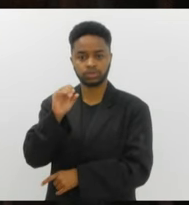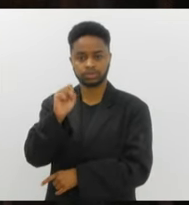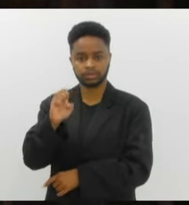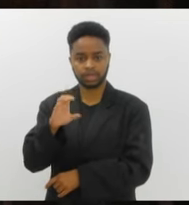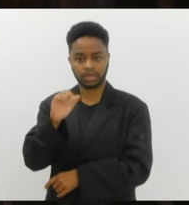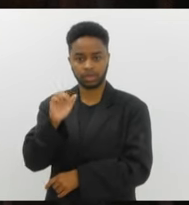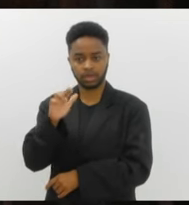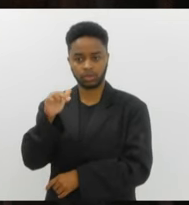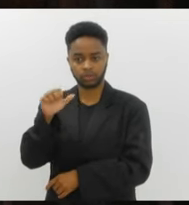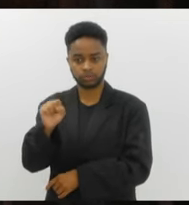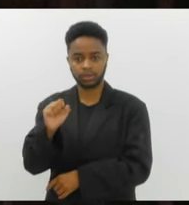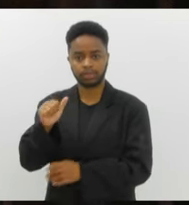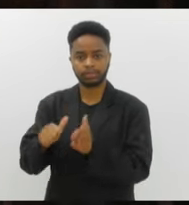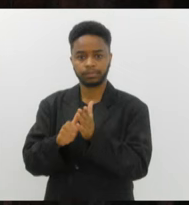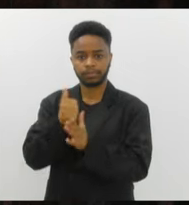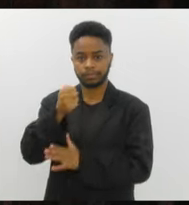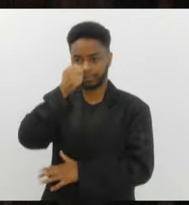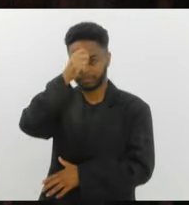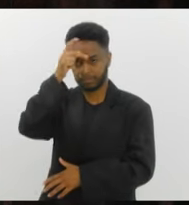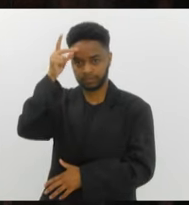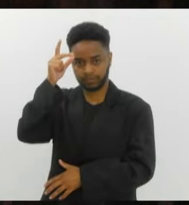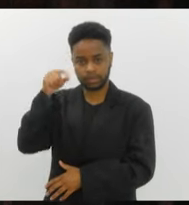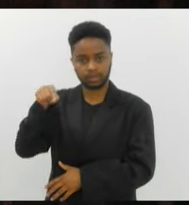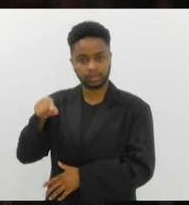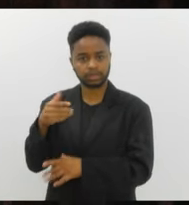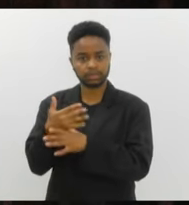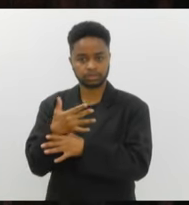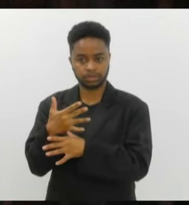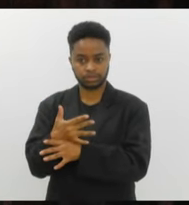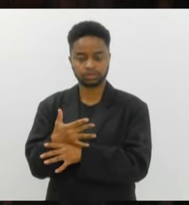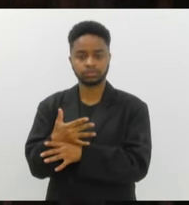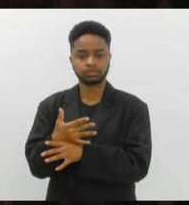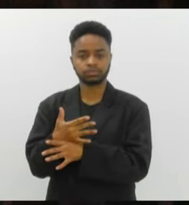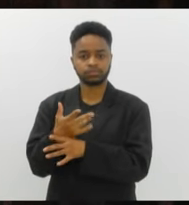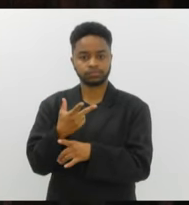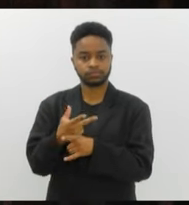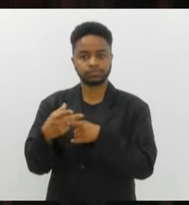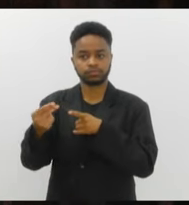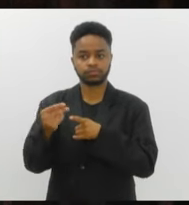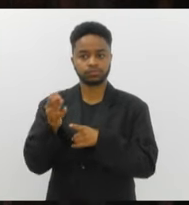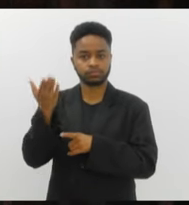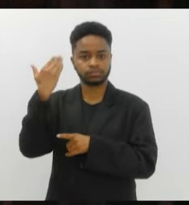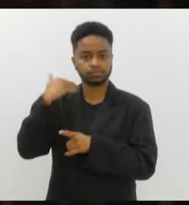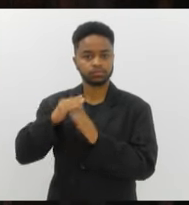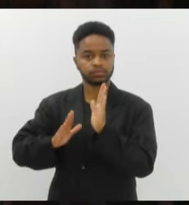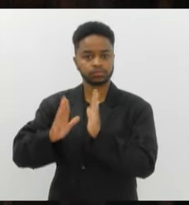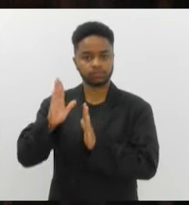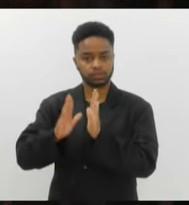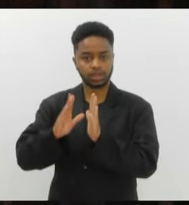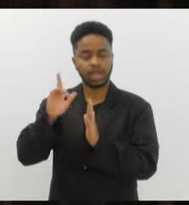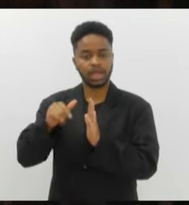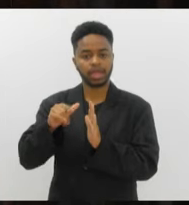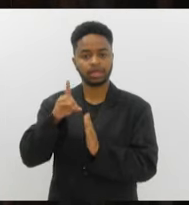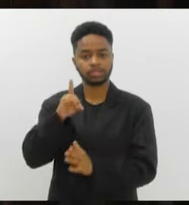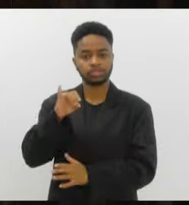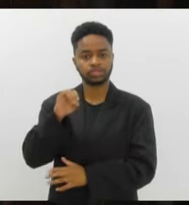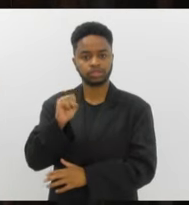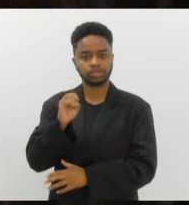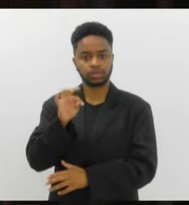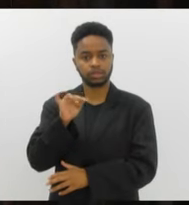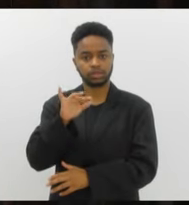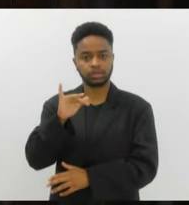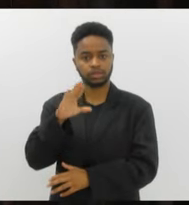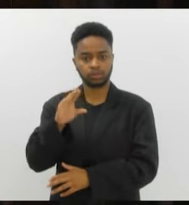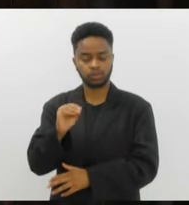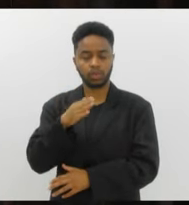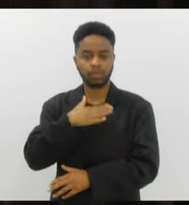Boareto, primeiro prefeito do município de Macuco, eleito quando Macuco ainda era distrito, do Gilson Boareto,